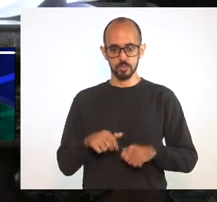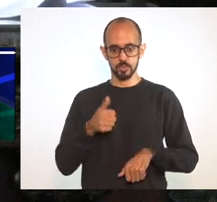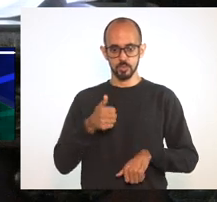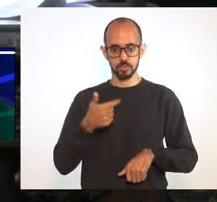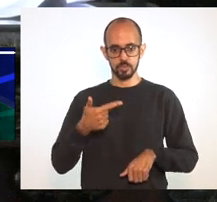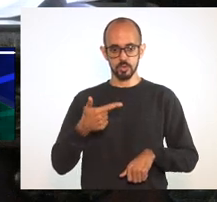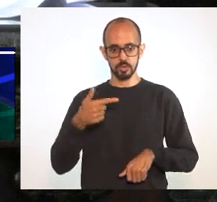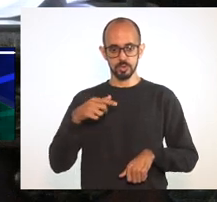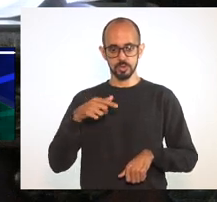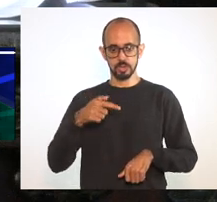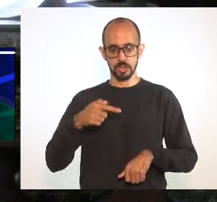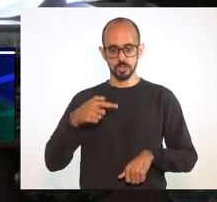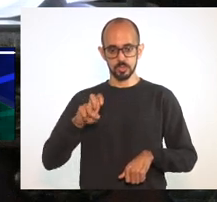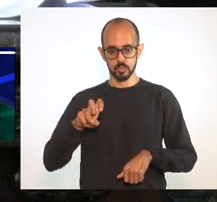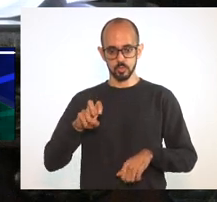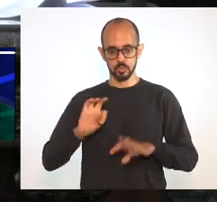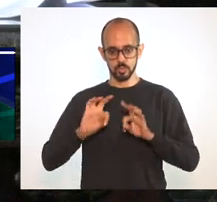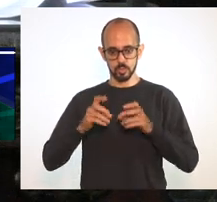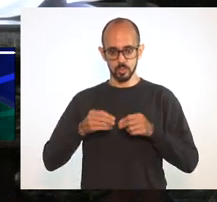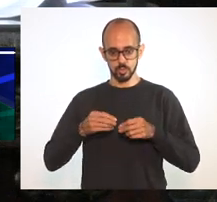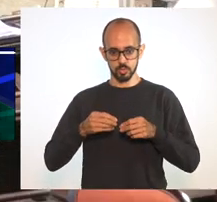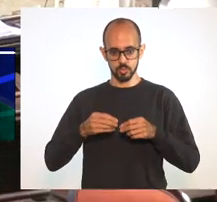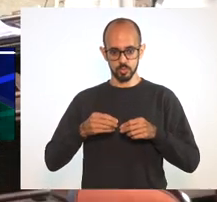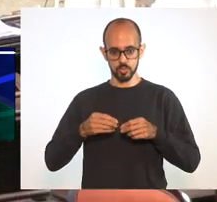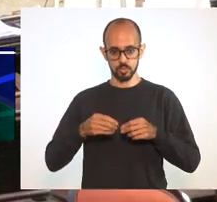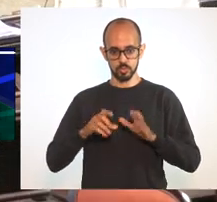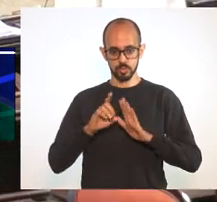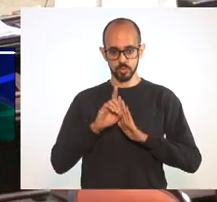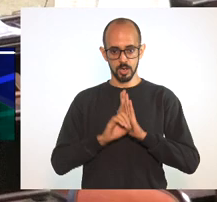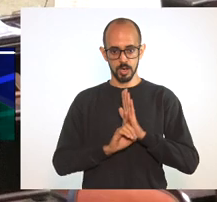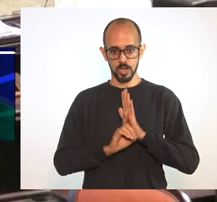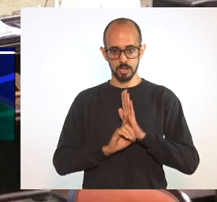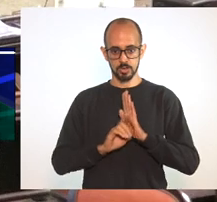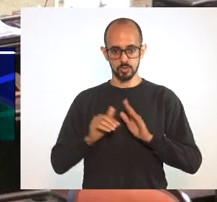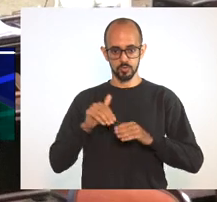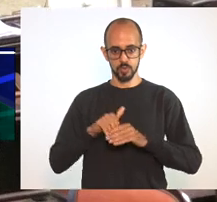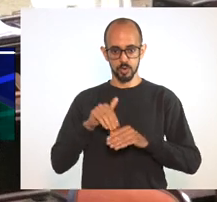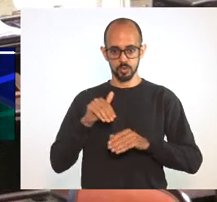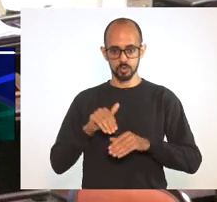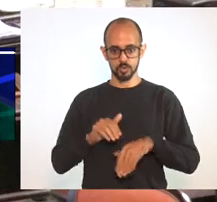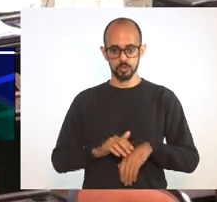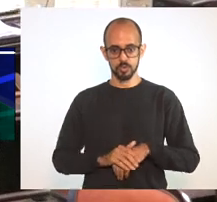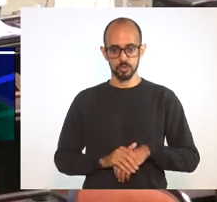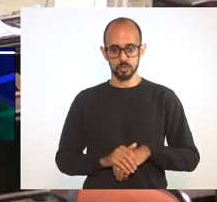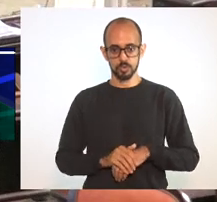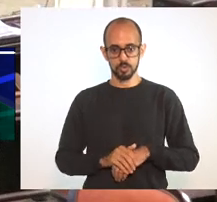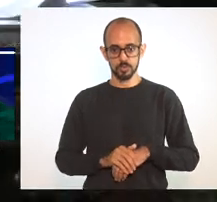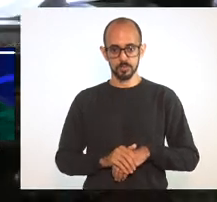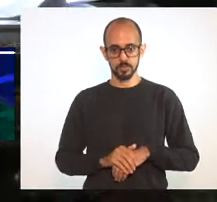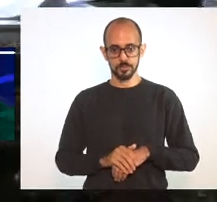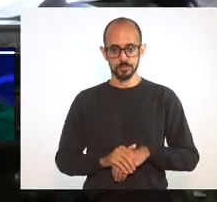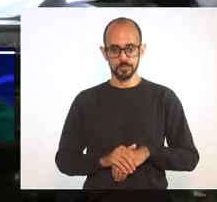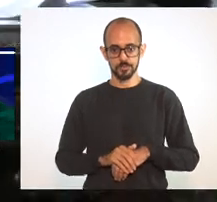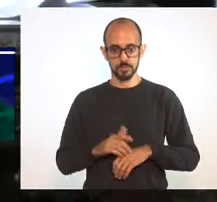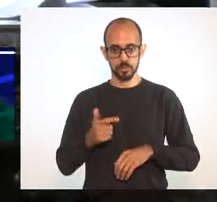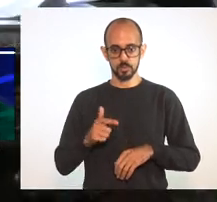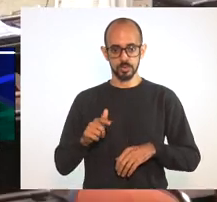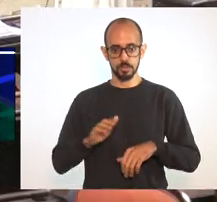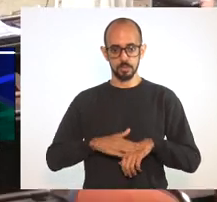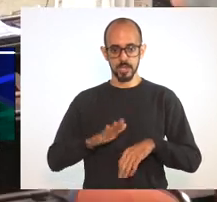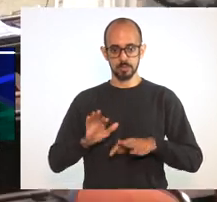1, 2, 7, 5, já foi? Todos. Do Marcelo Seudino. Declaração de voto. Marcelo Seudino. Não tem mais projeto na pauta